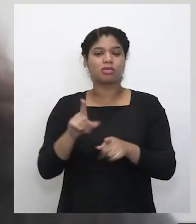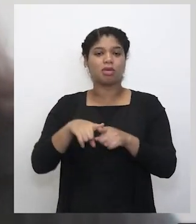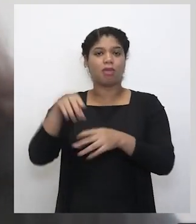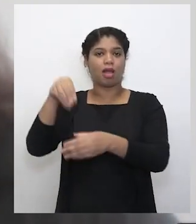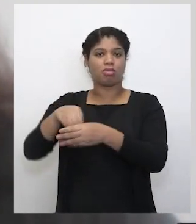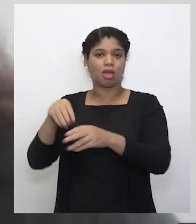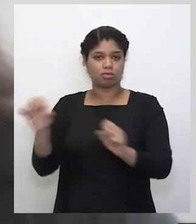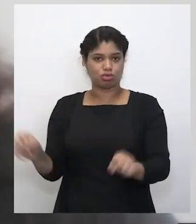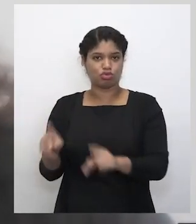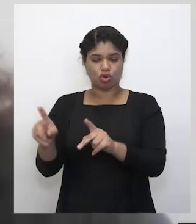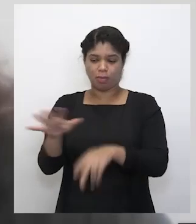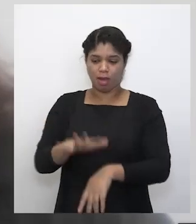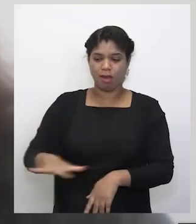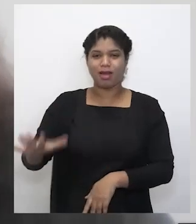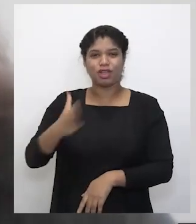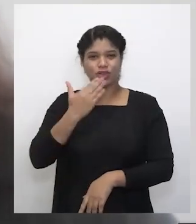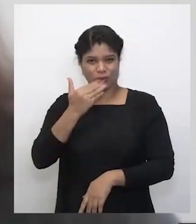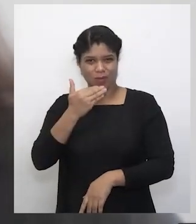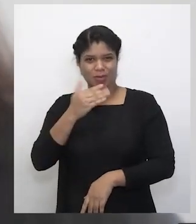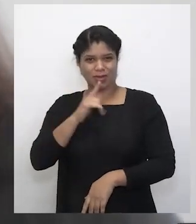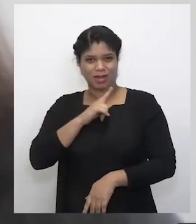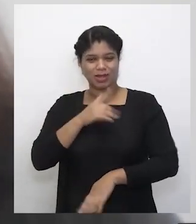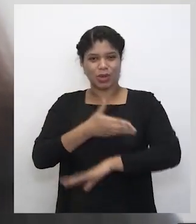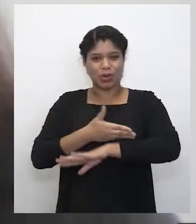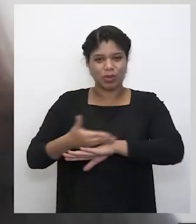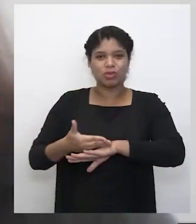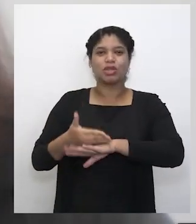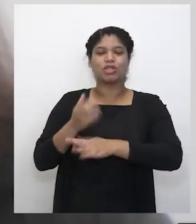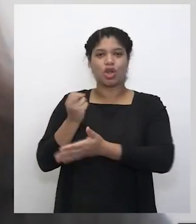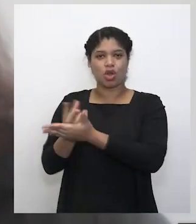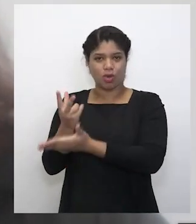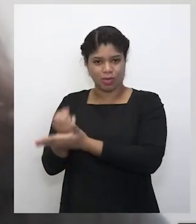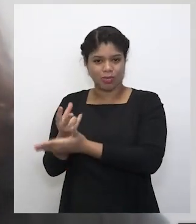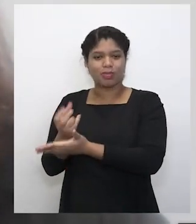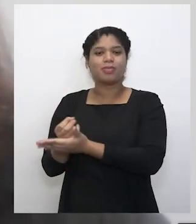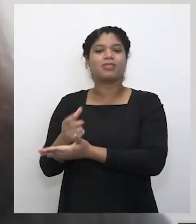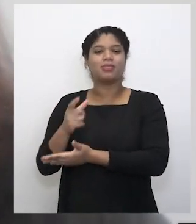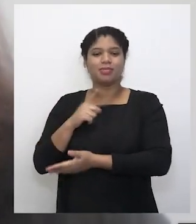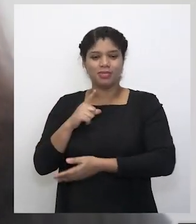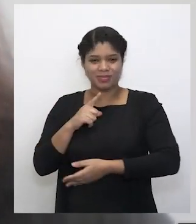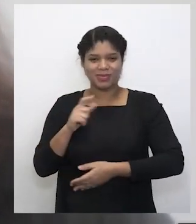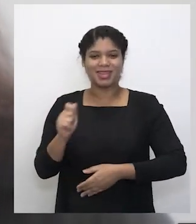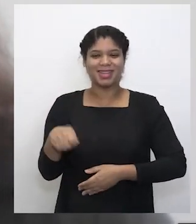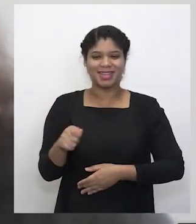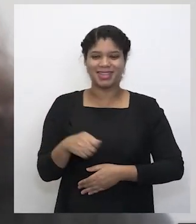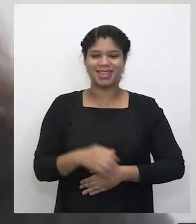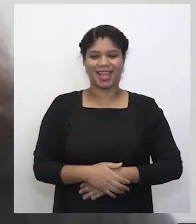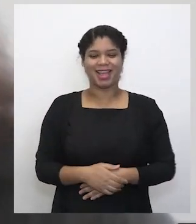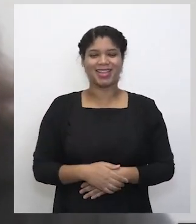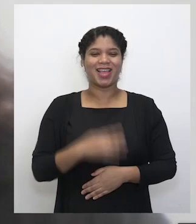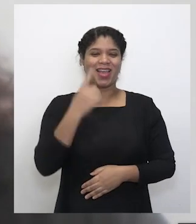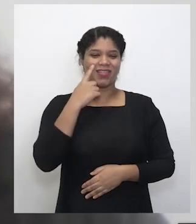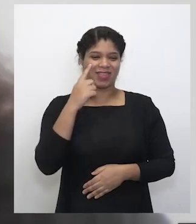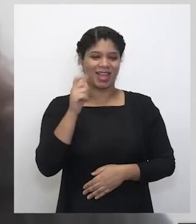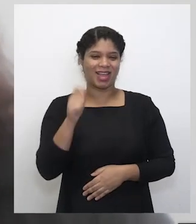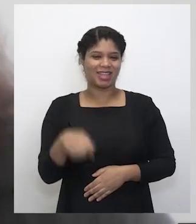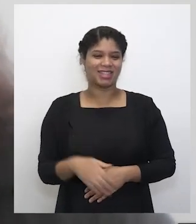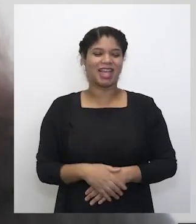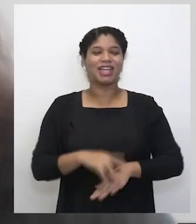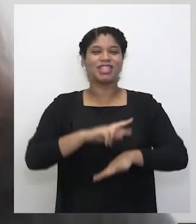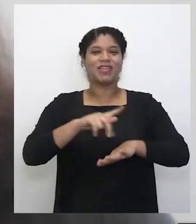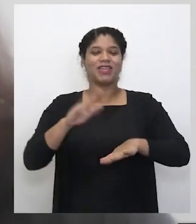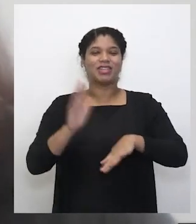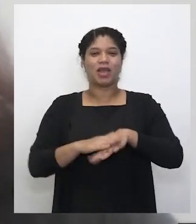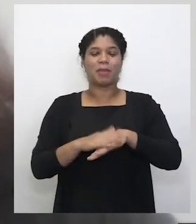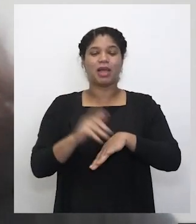né? Alguns não vão, mas aqueles que vão já dominam um pouco, né? Esses atos